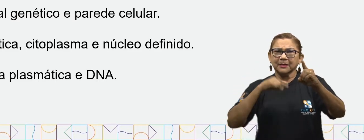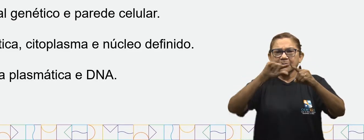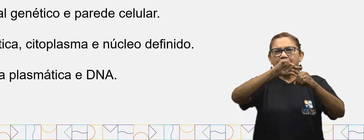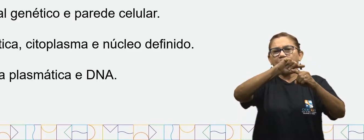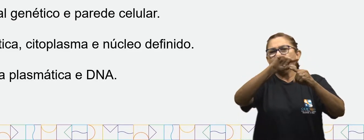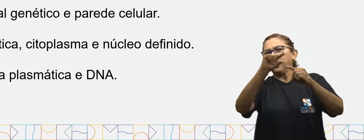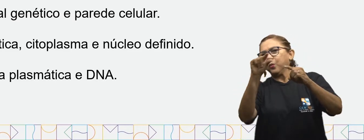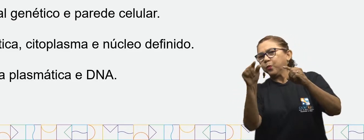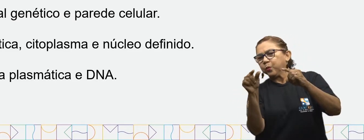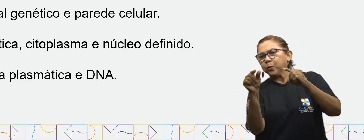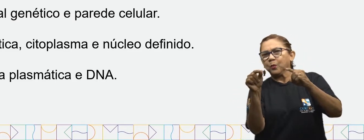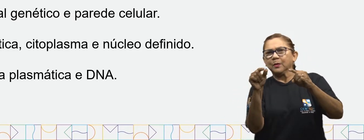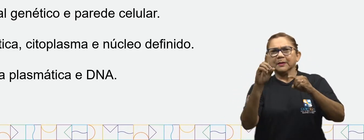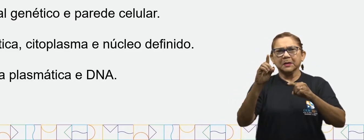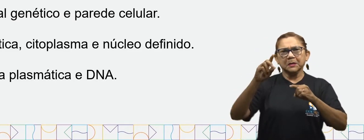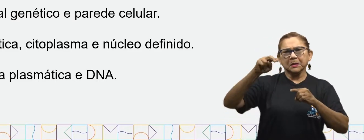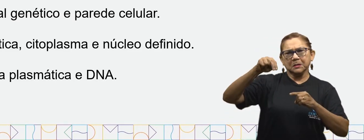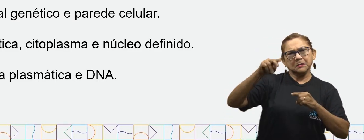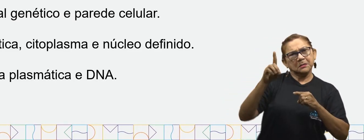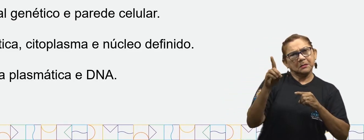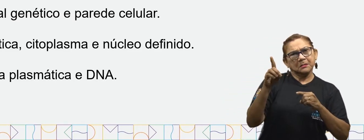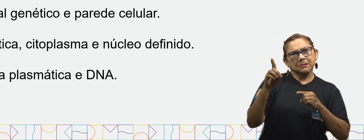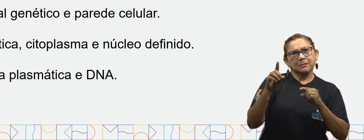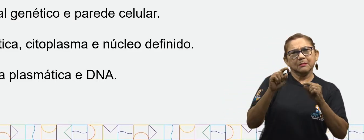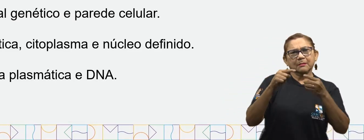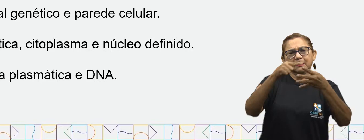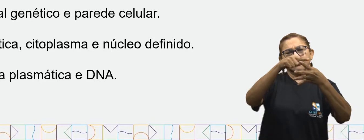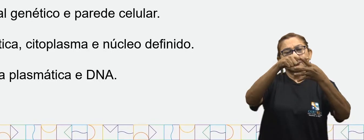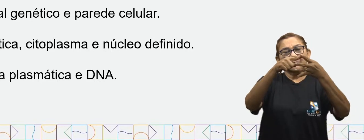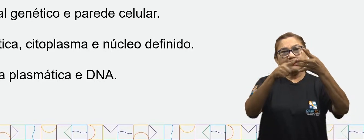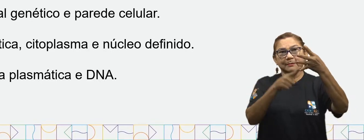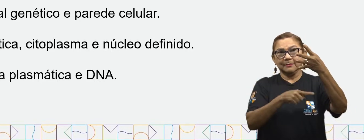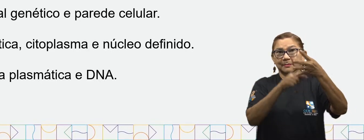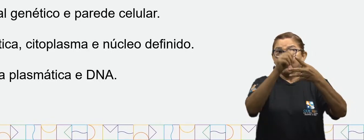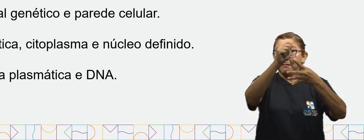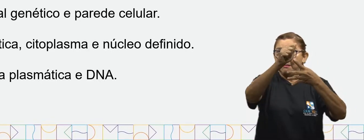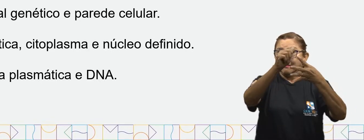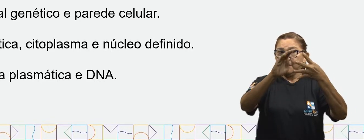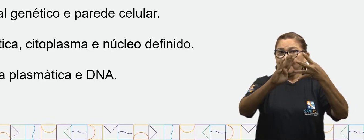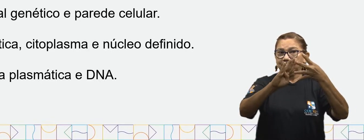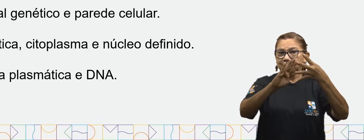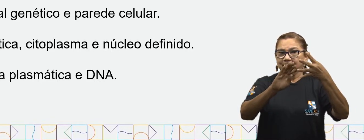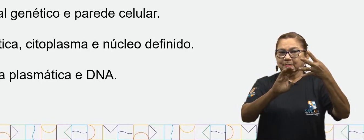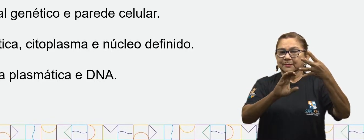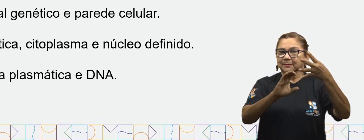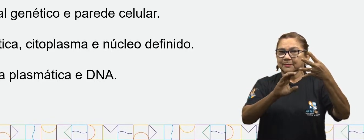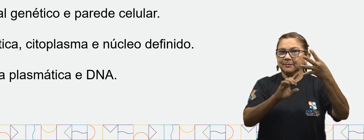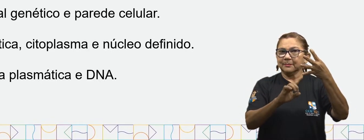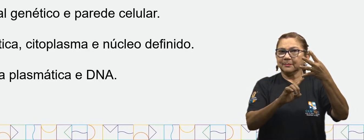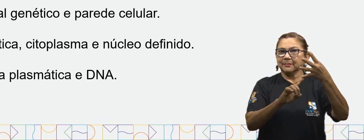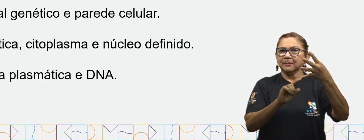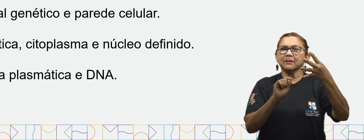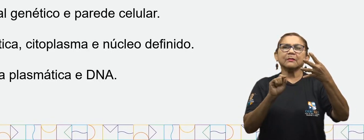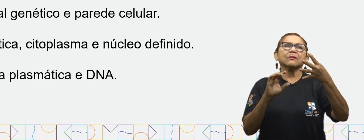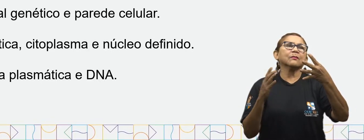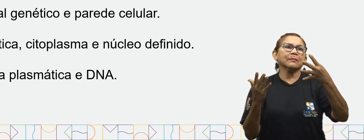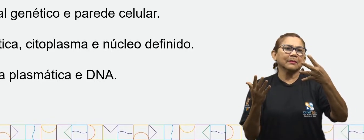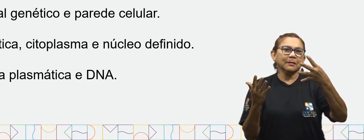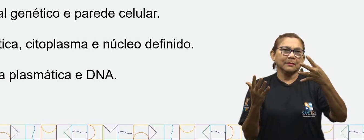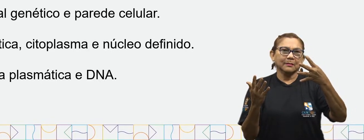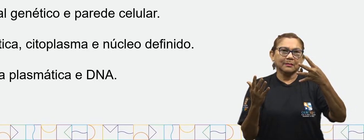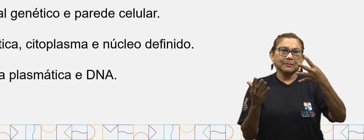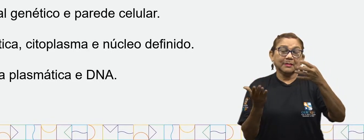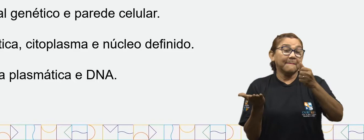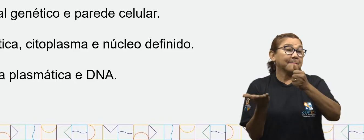e DNA. E aí, qual dessas alternativas corresponde à estrutura básica de